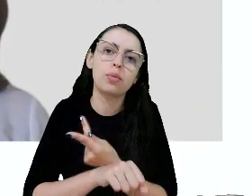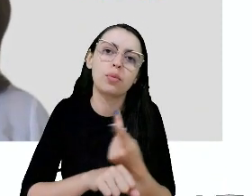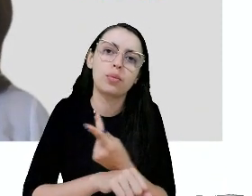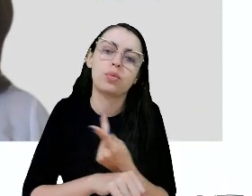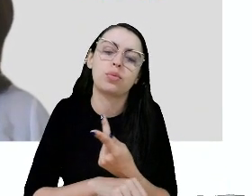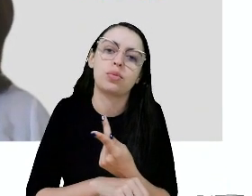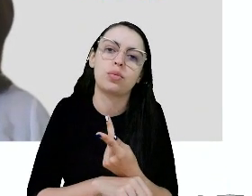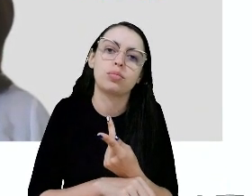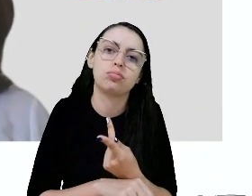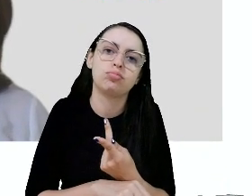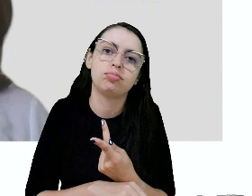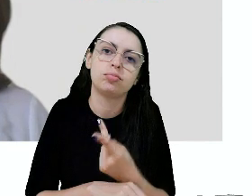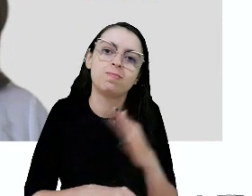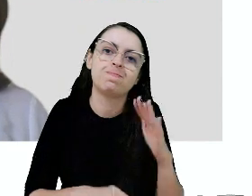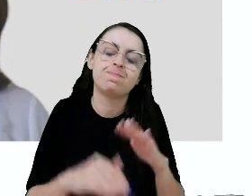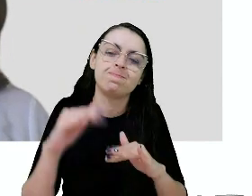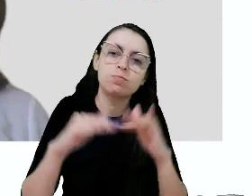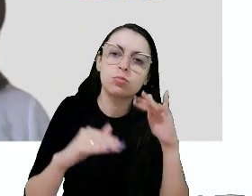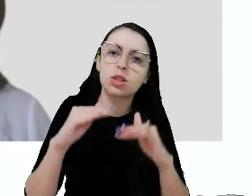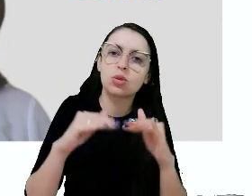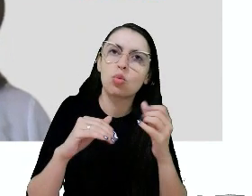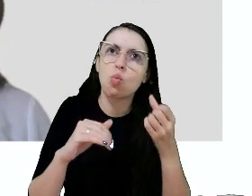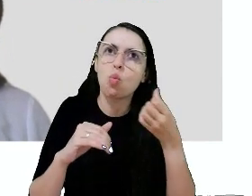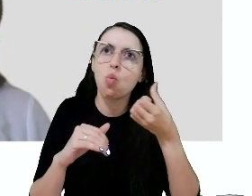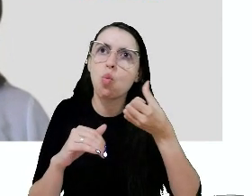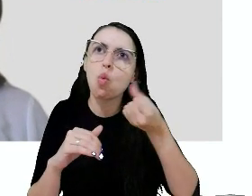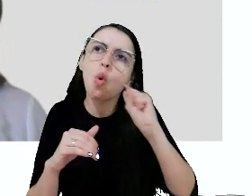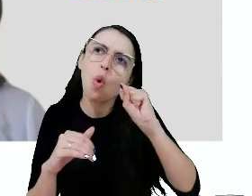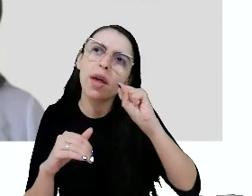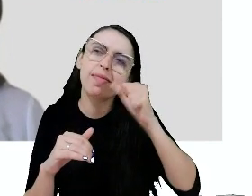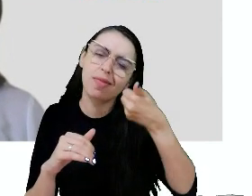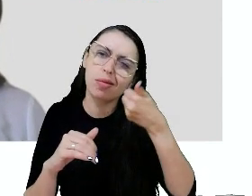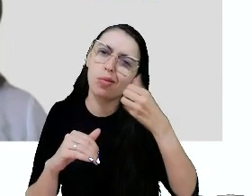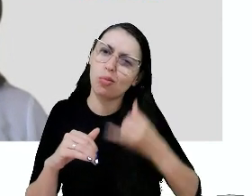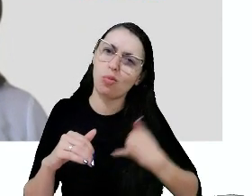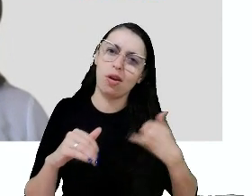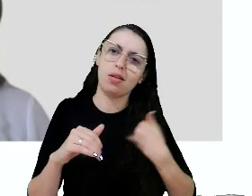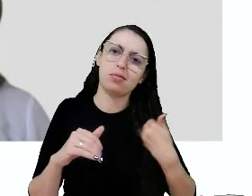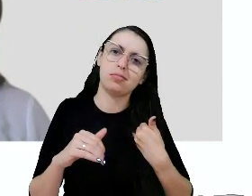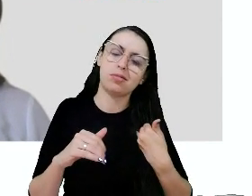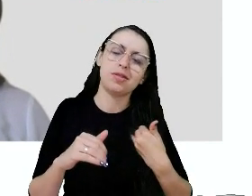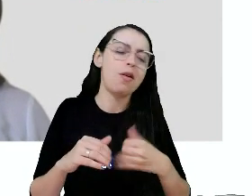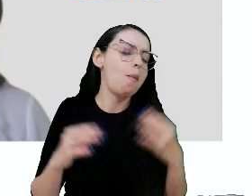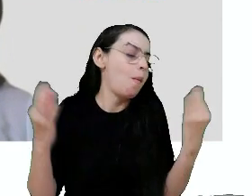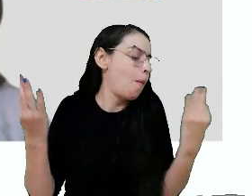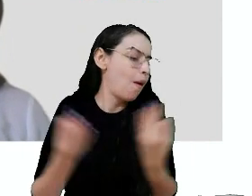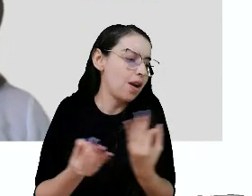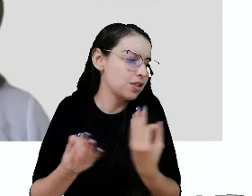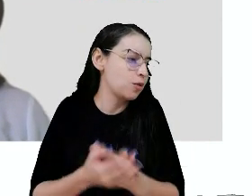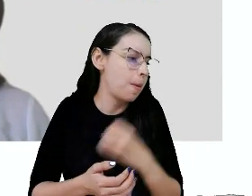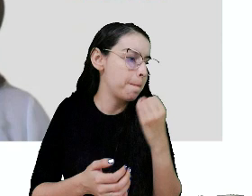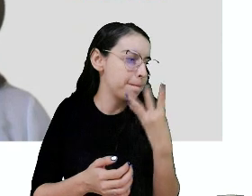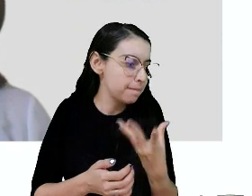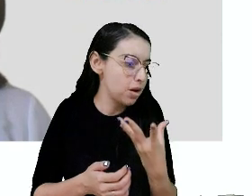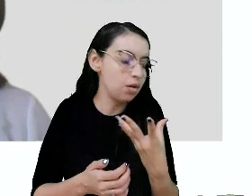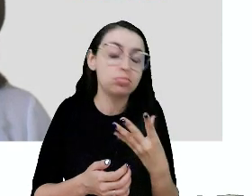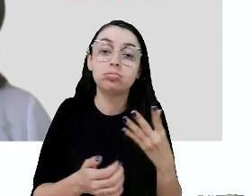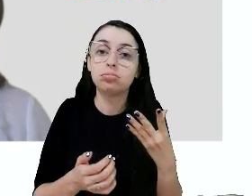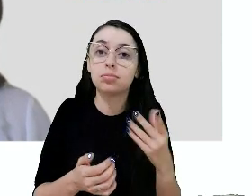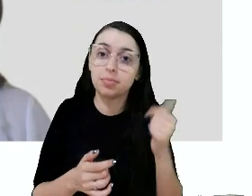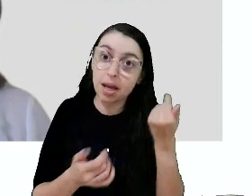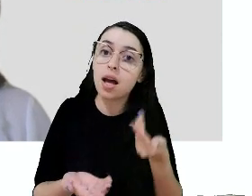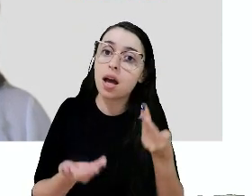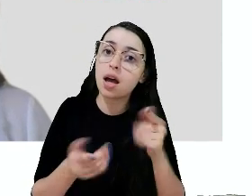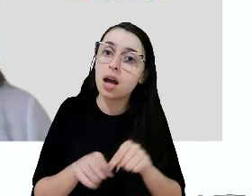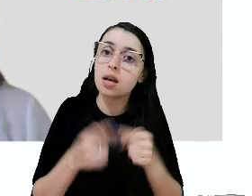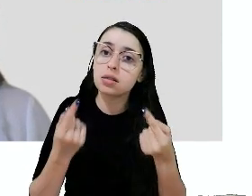procuro... apesar dos meus 81 anos, nem é apesar, eu acho ótimo, e é muito bom isso, mas eu